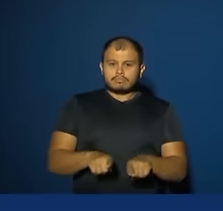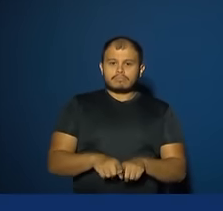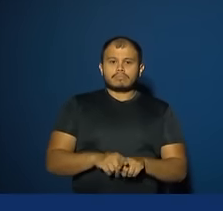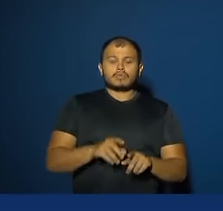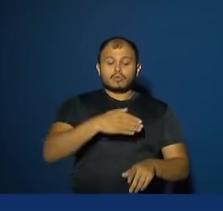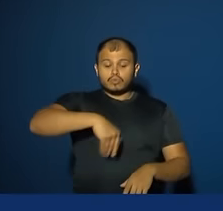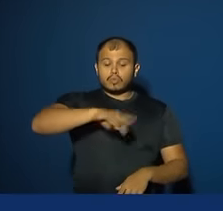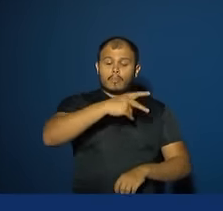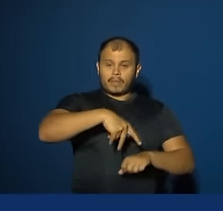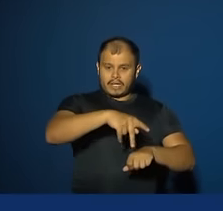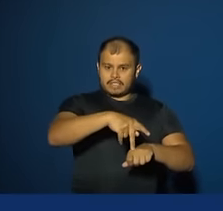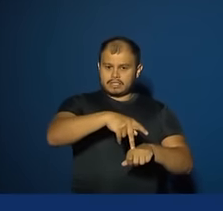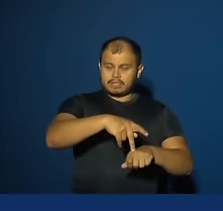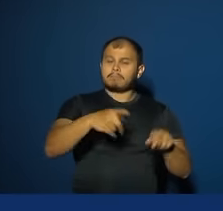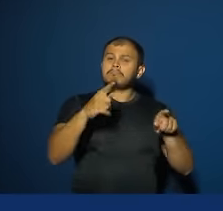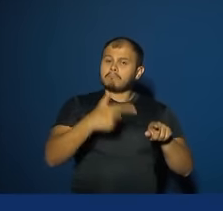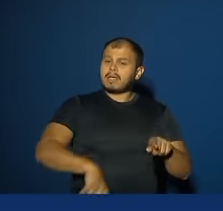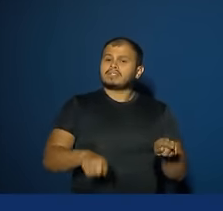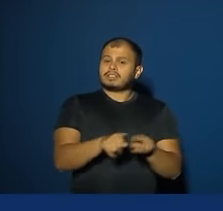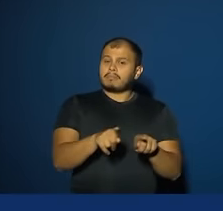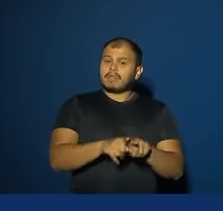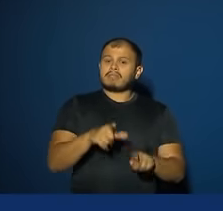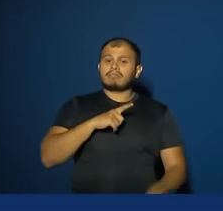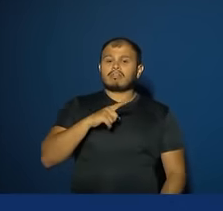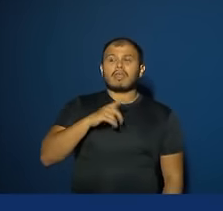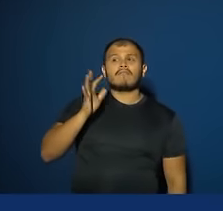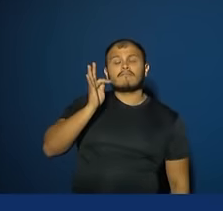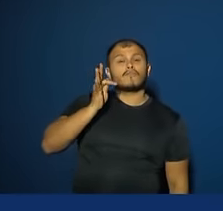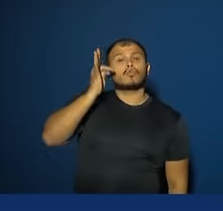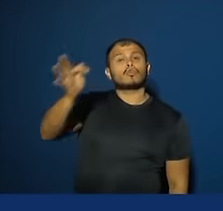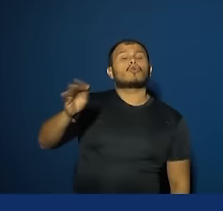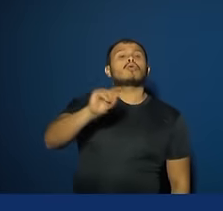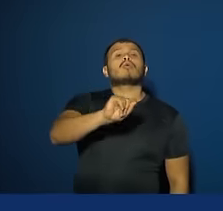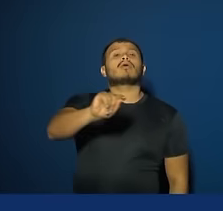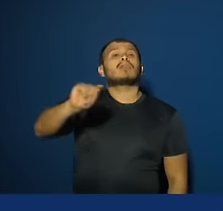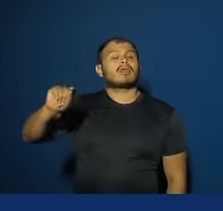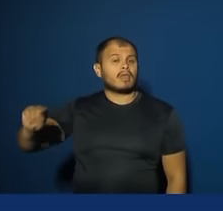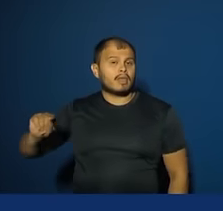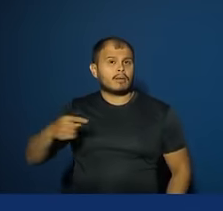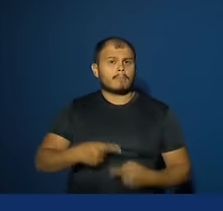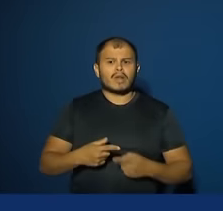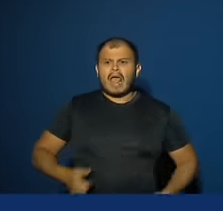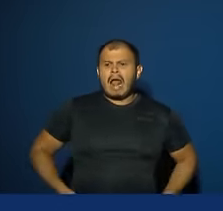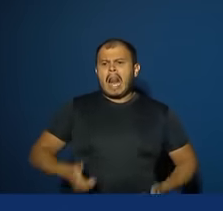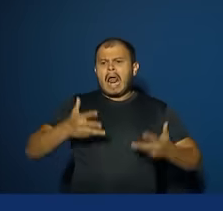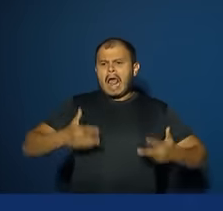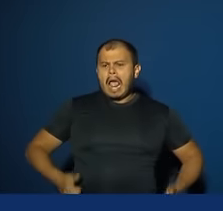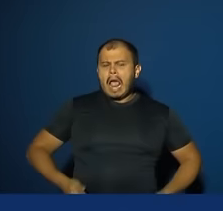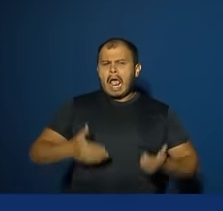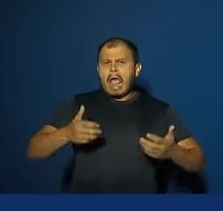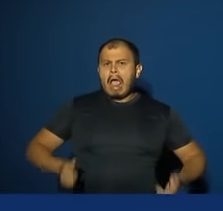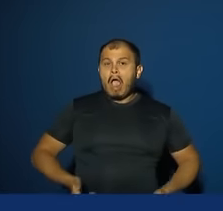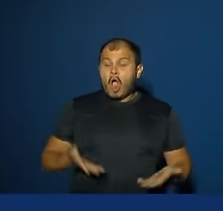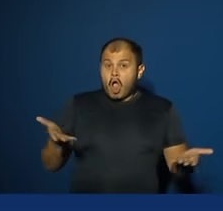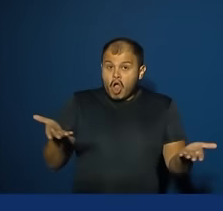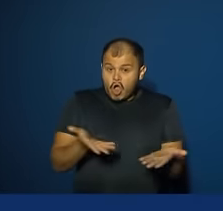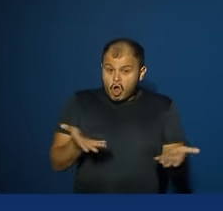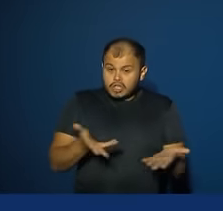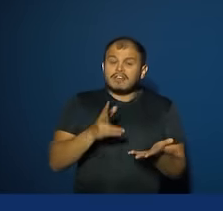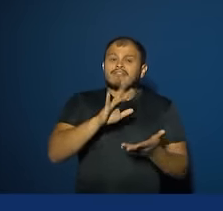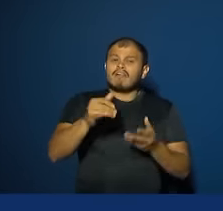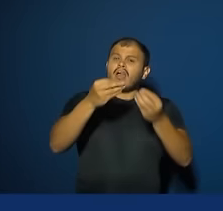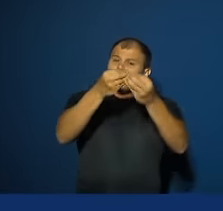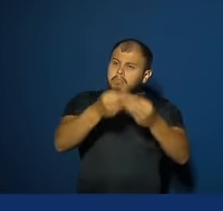têm mas que eles tenham compromisso com as futuras gerações porque o excesso de gasto hoje era as